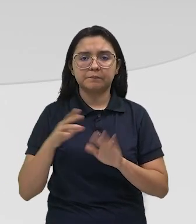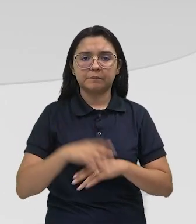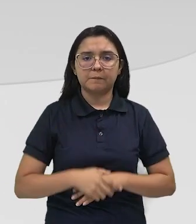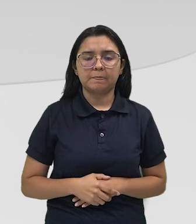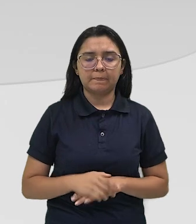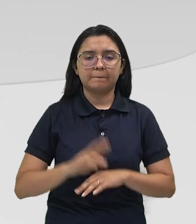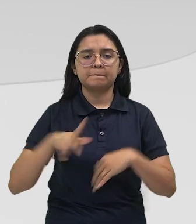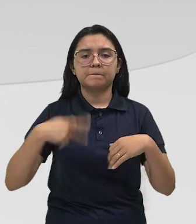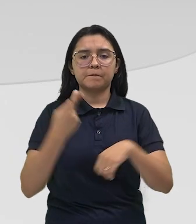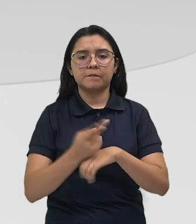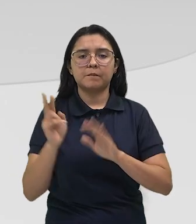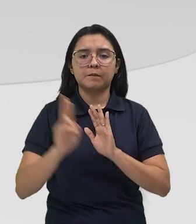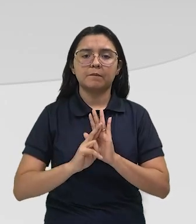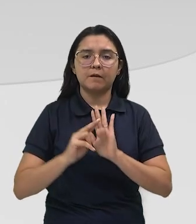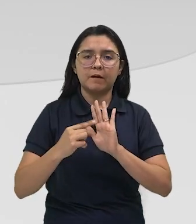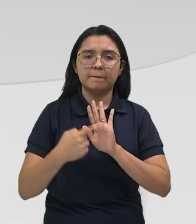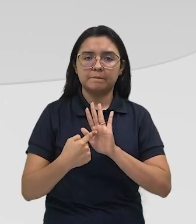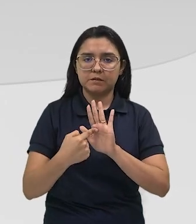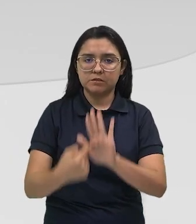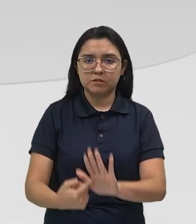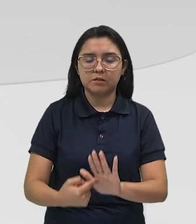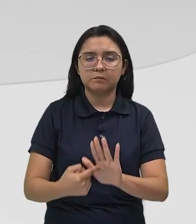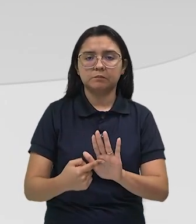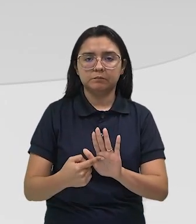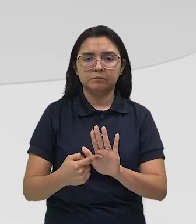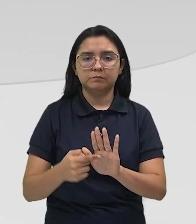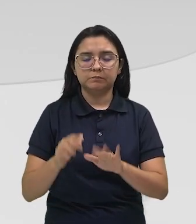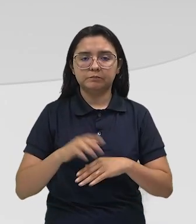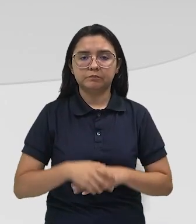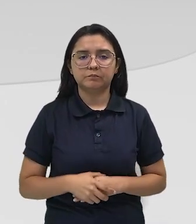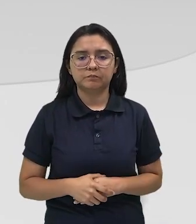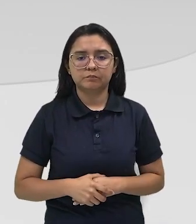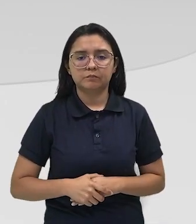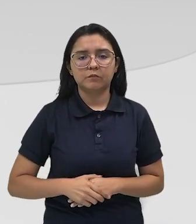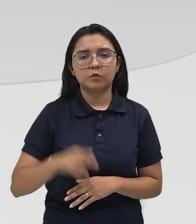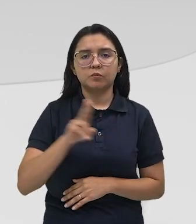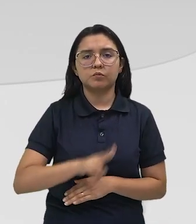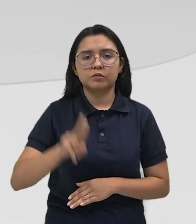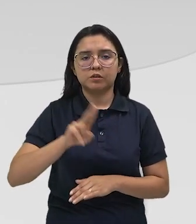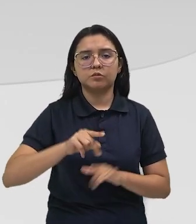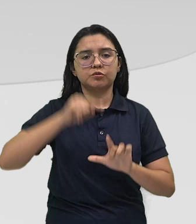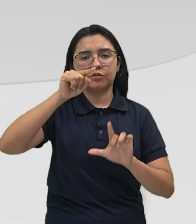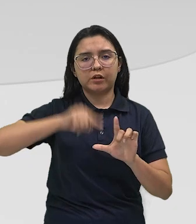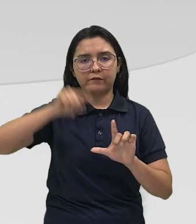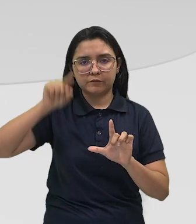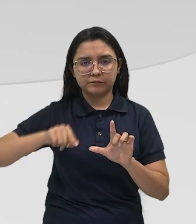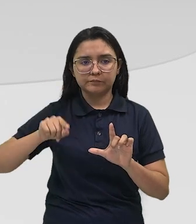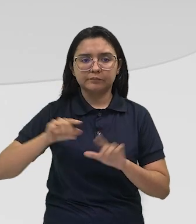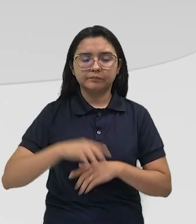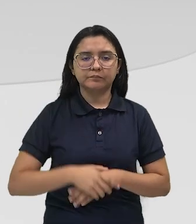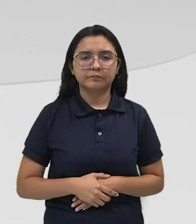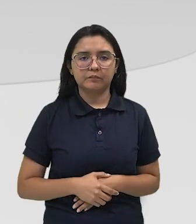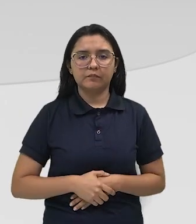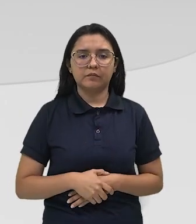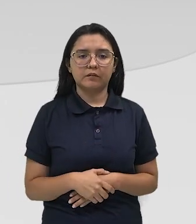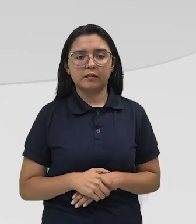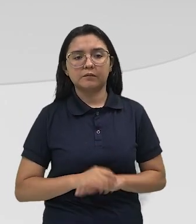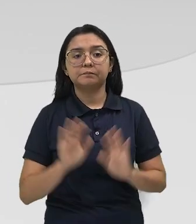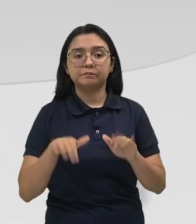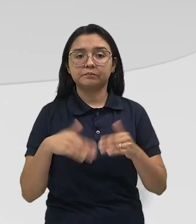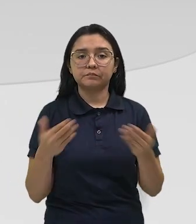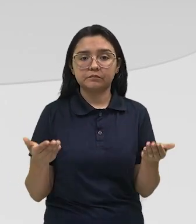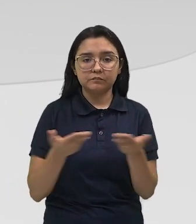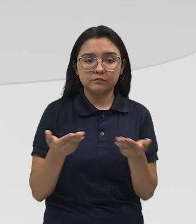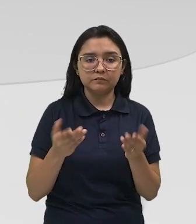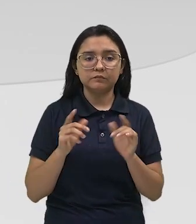podemos apresentá-los, né, para uma melhor visualização, uma visualização rápida, através de gráficos. Então, nós vamos